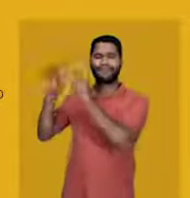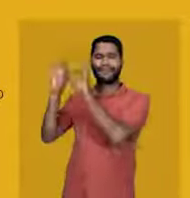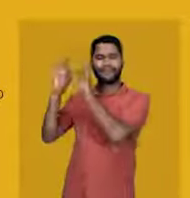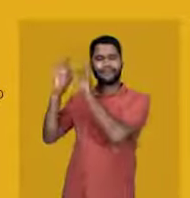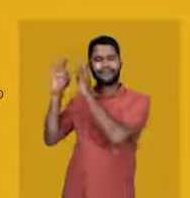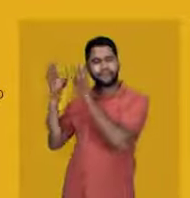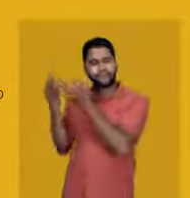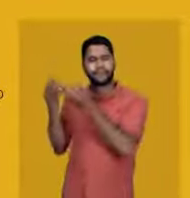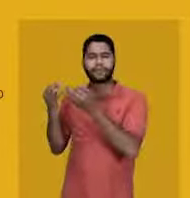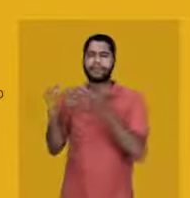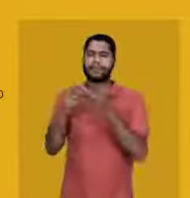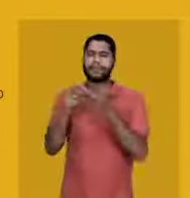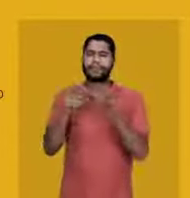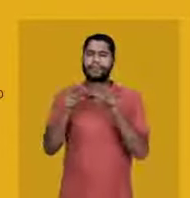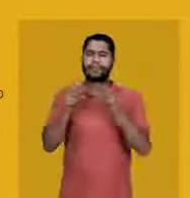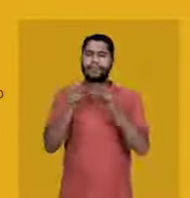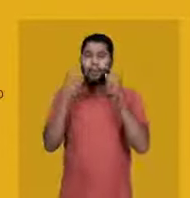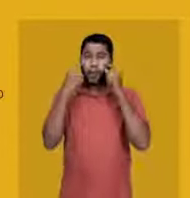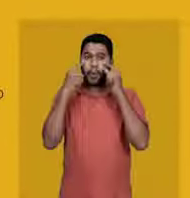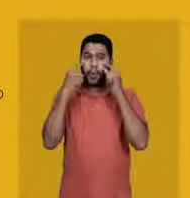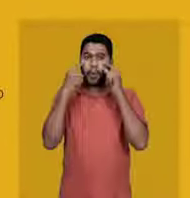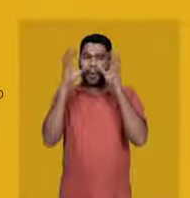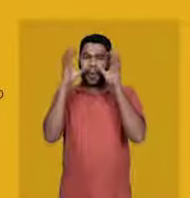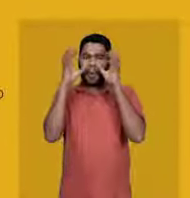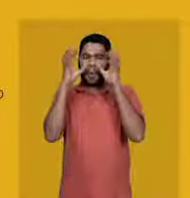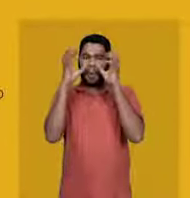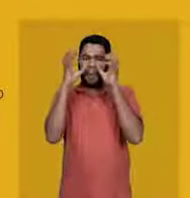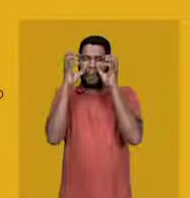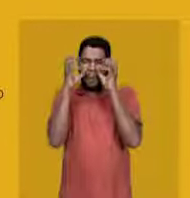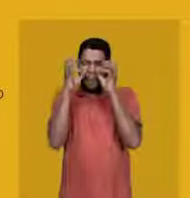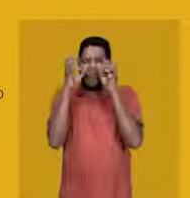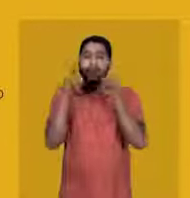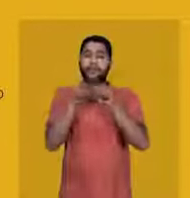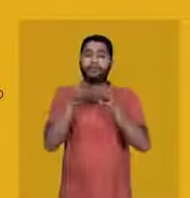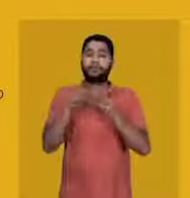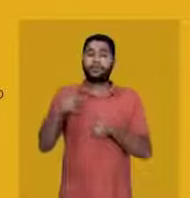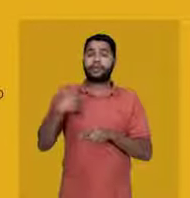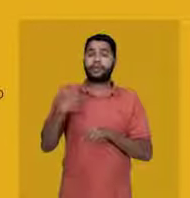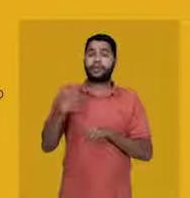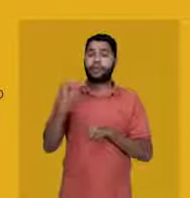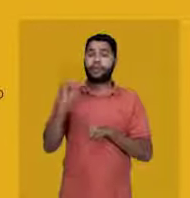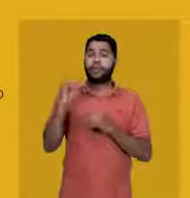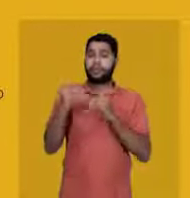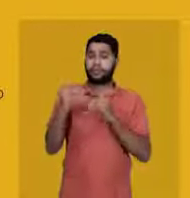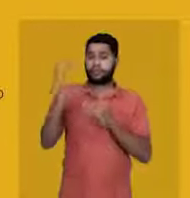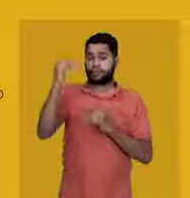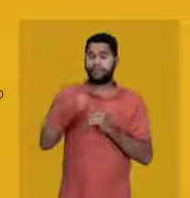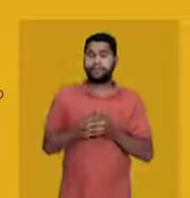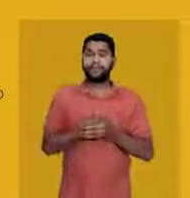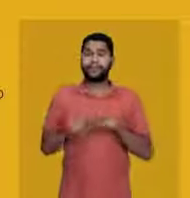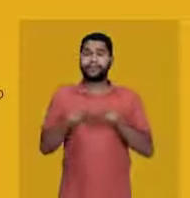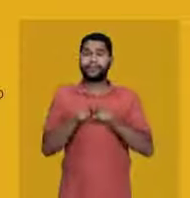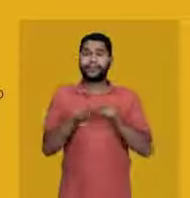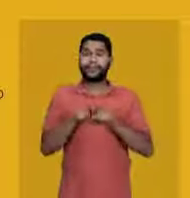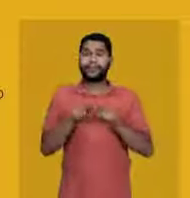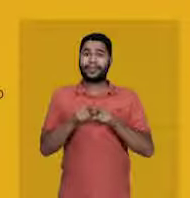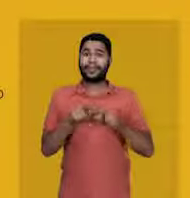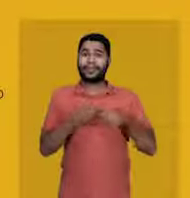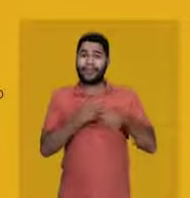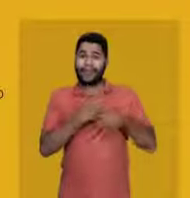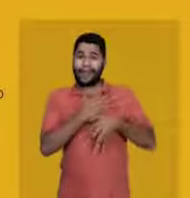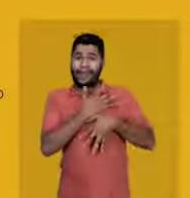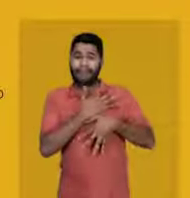doença, pressão intraocular elevada, idade acima de 40 anos, pressão arterial alta, que